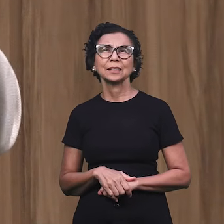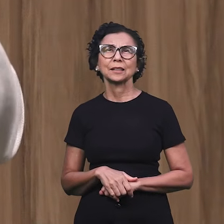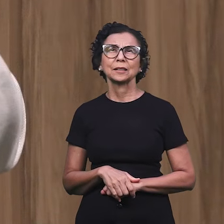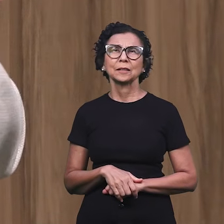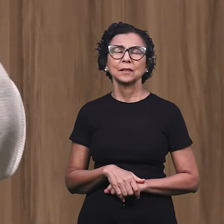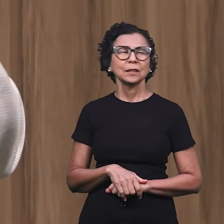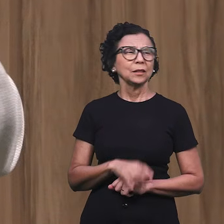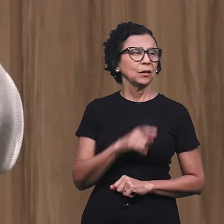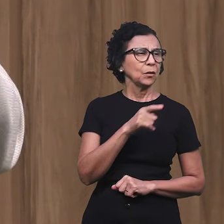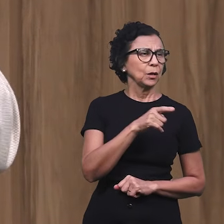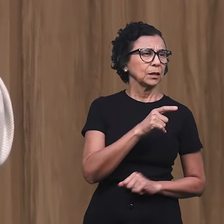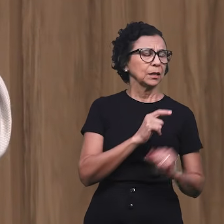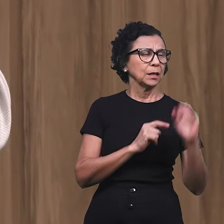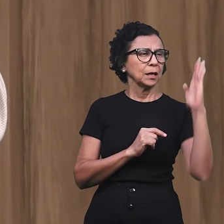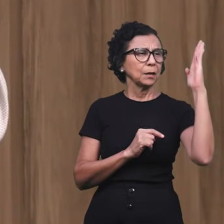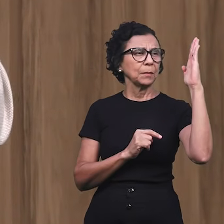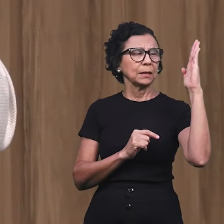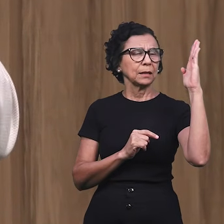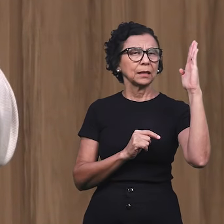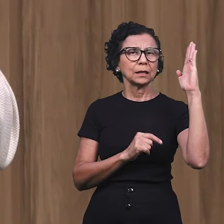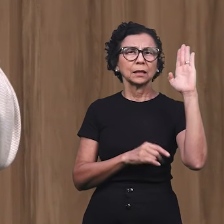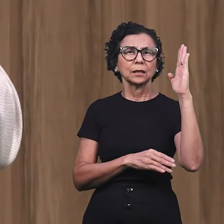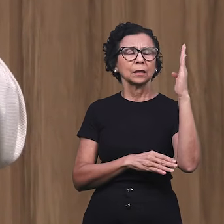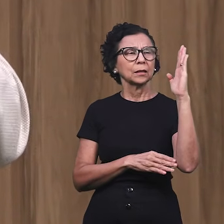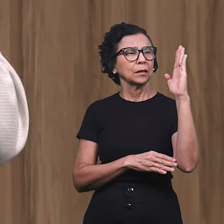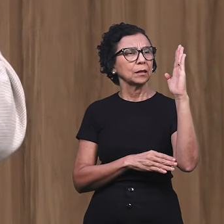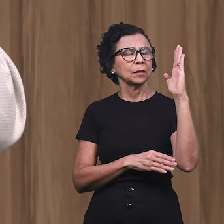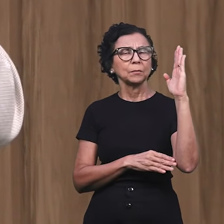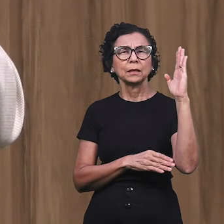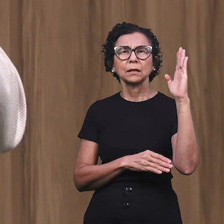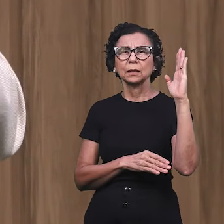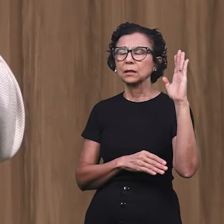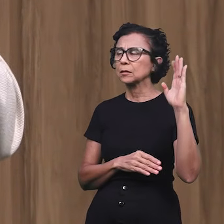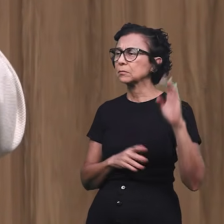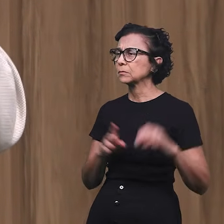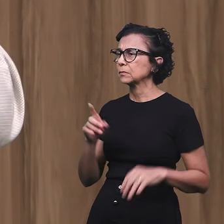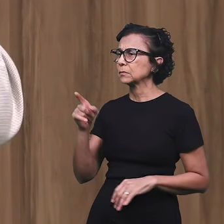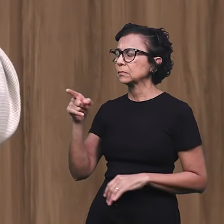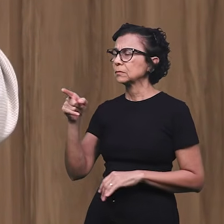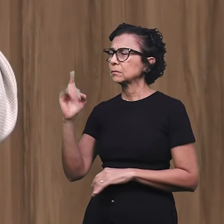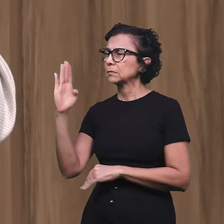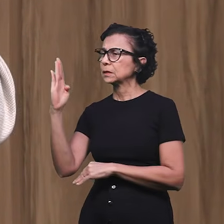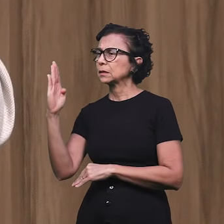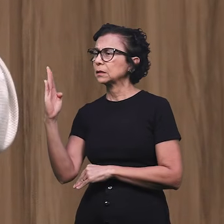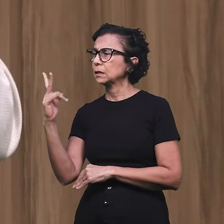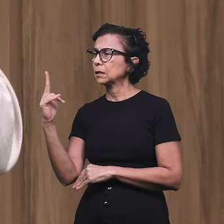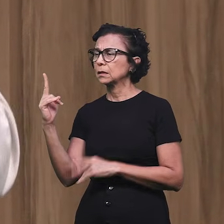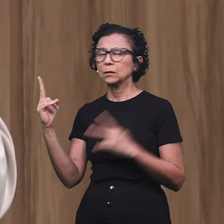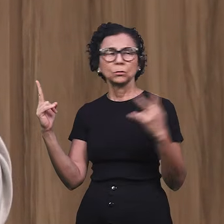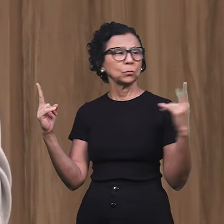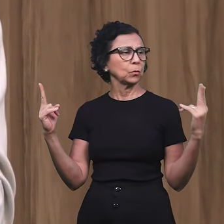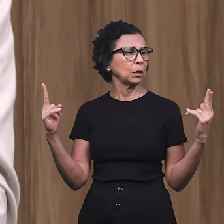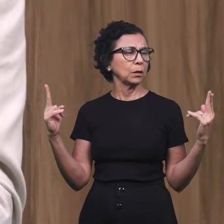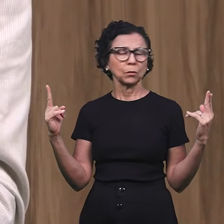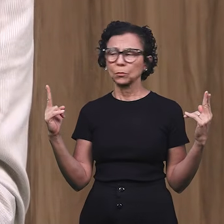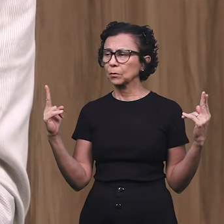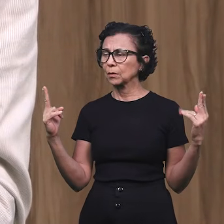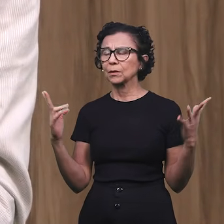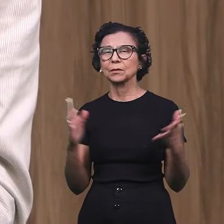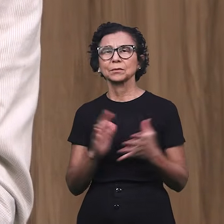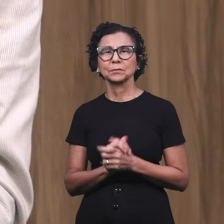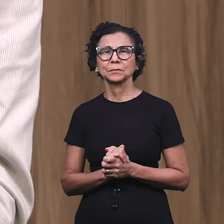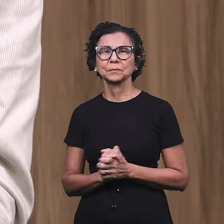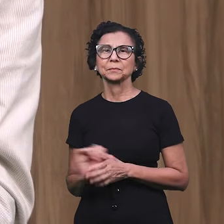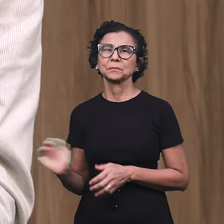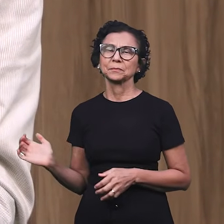lá estão aqui, a mesma madeira de lá está aqui, as pedras são as mesmas, era uma extensão, ou seja,